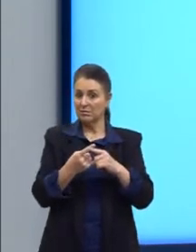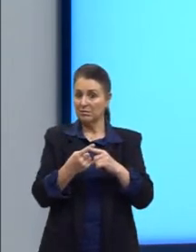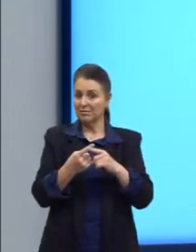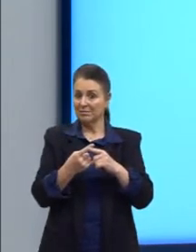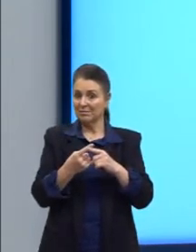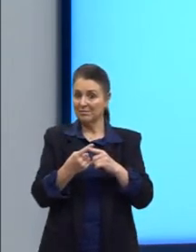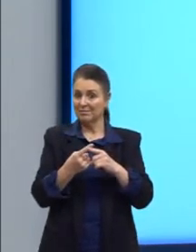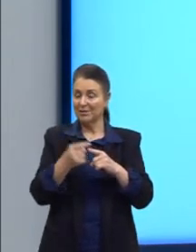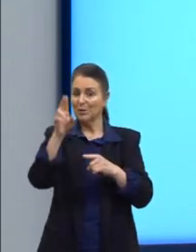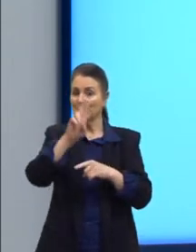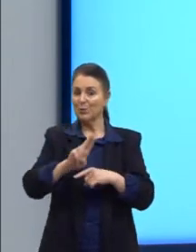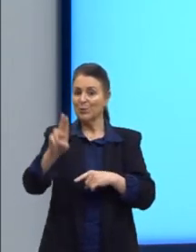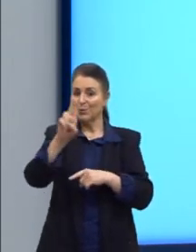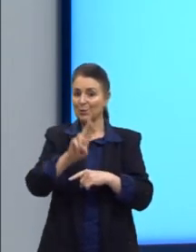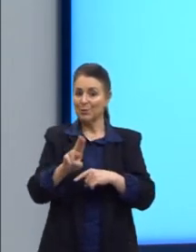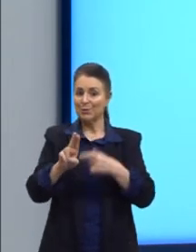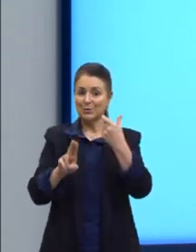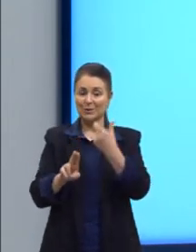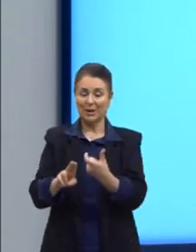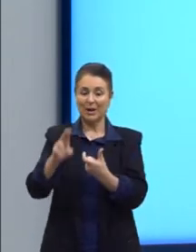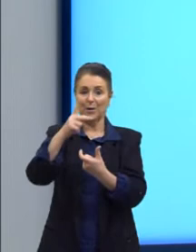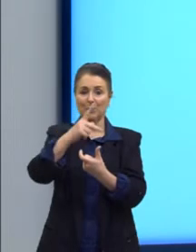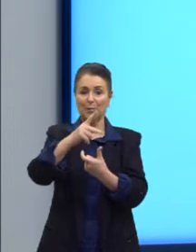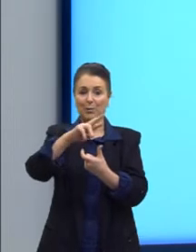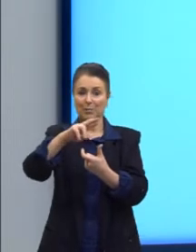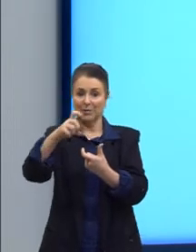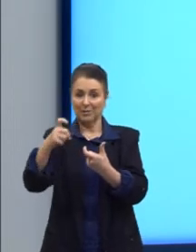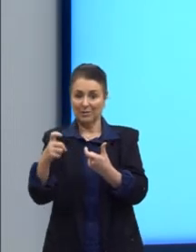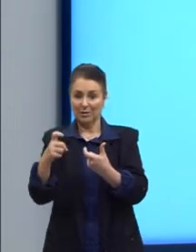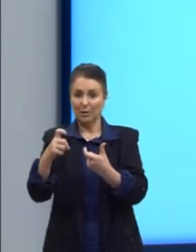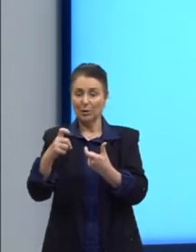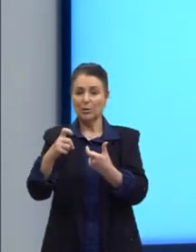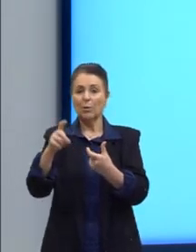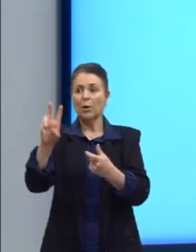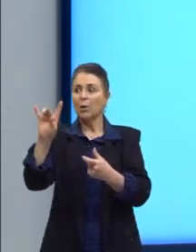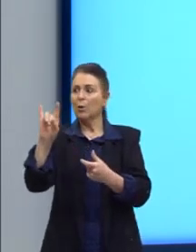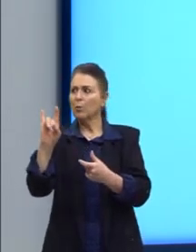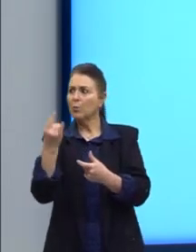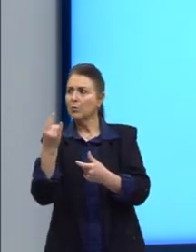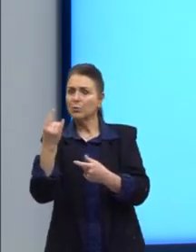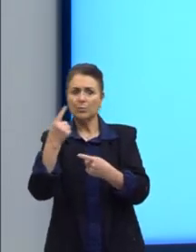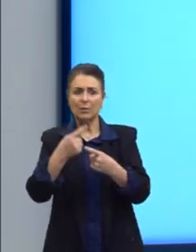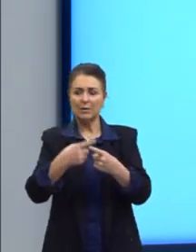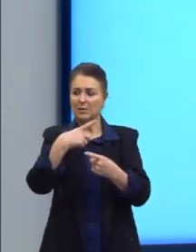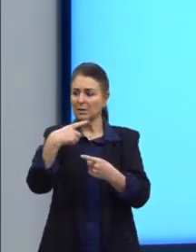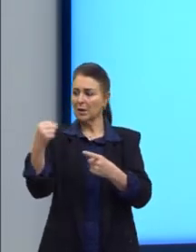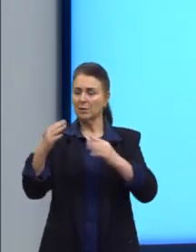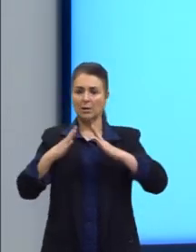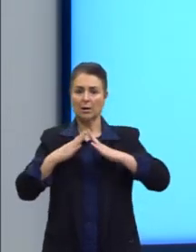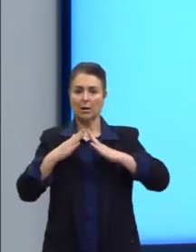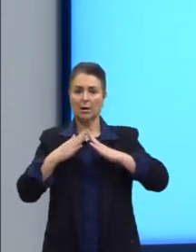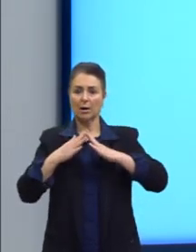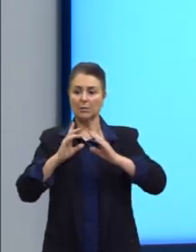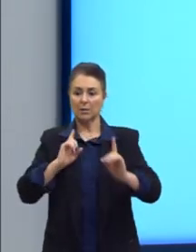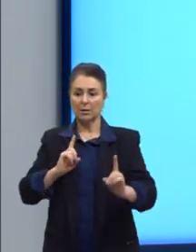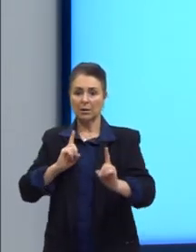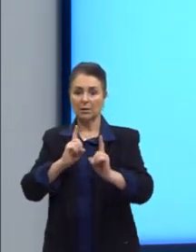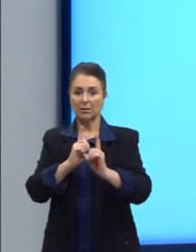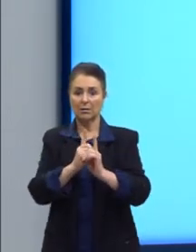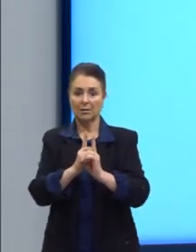último usa ali da nossa proparoxítona seria a última vez então que ele saindo de casa para